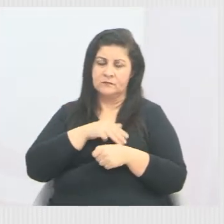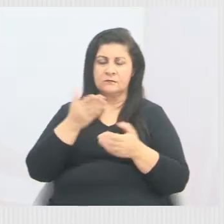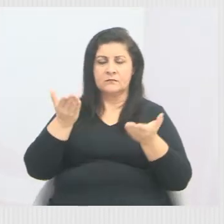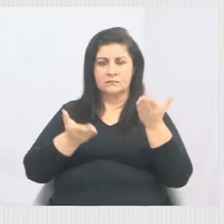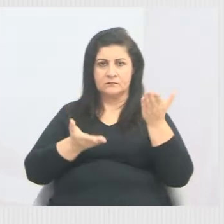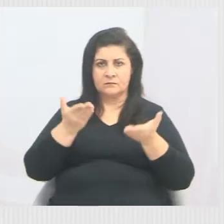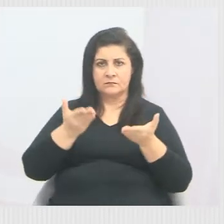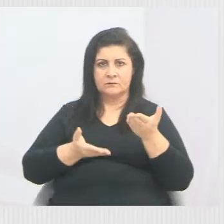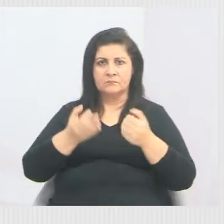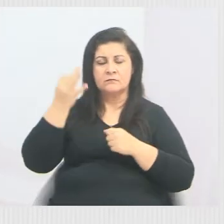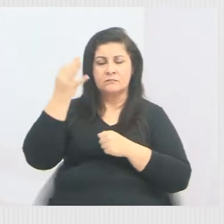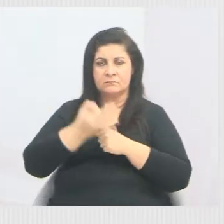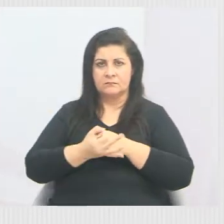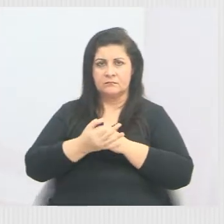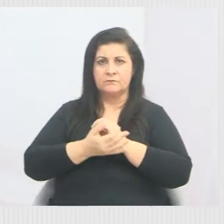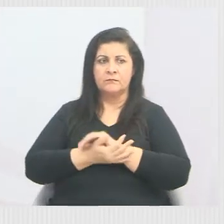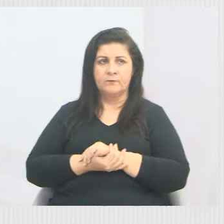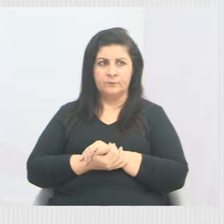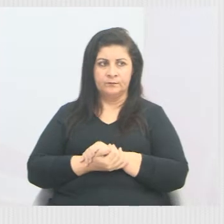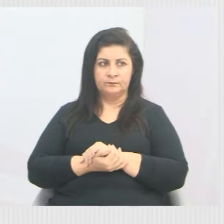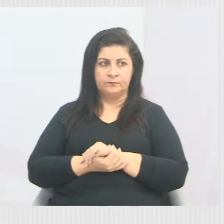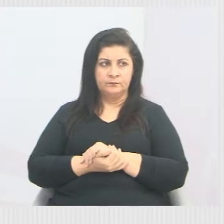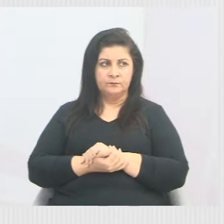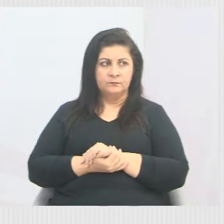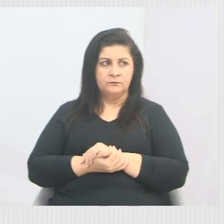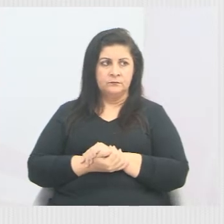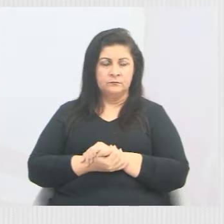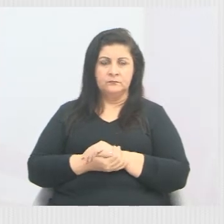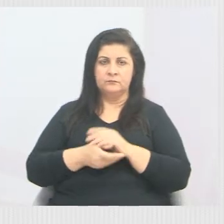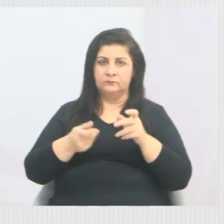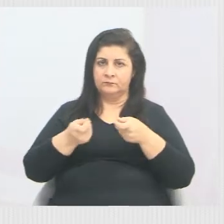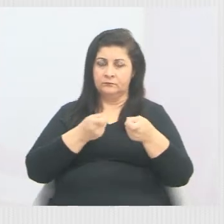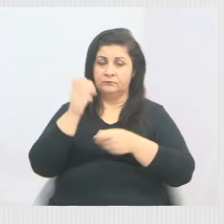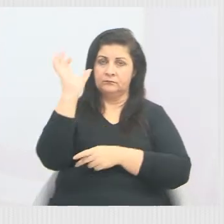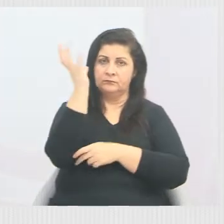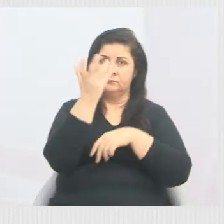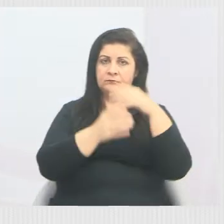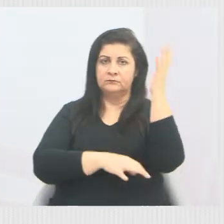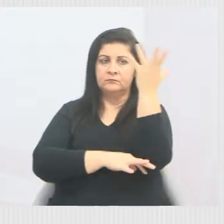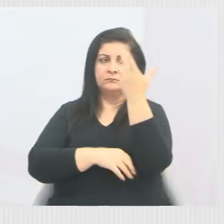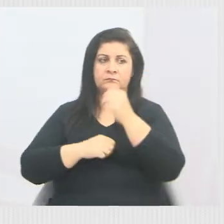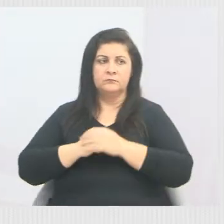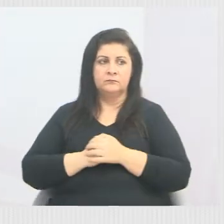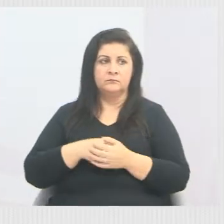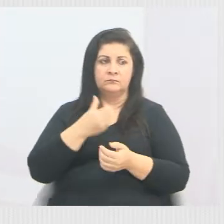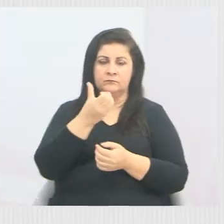equilibrado mesmo este valor. Gestão ambiental,